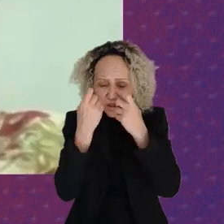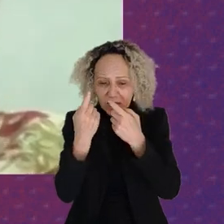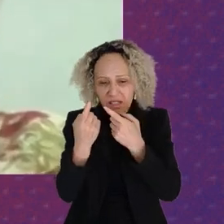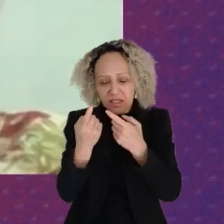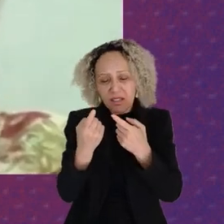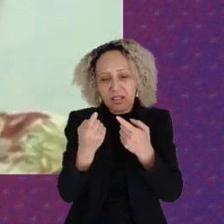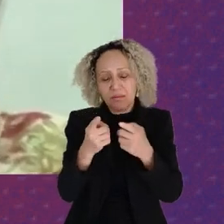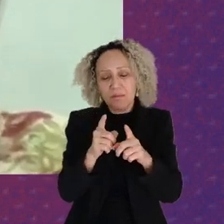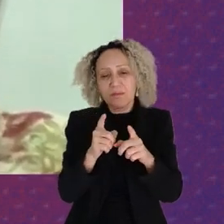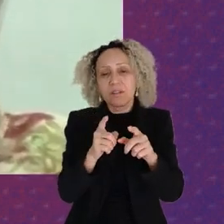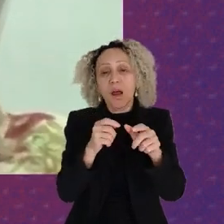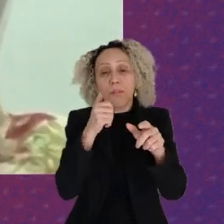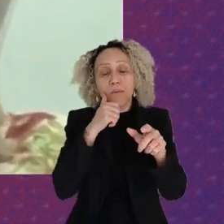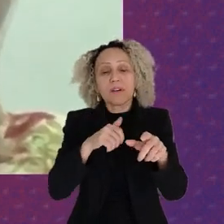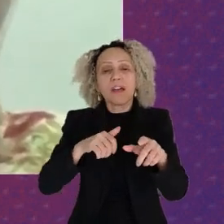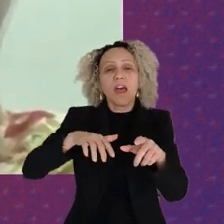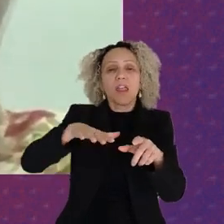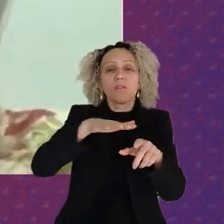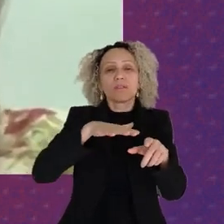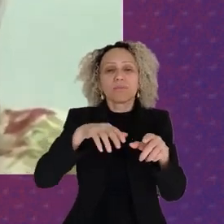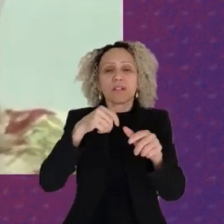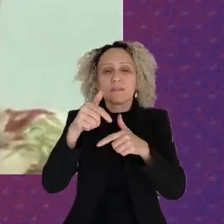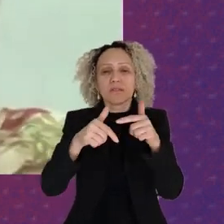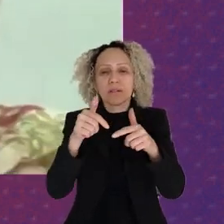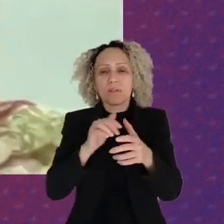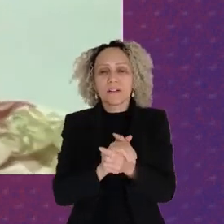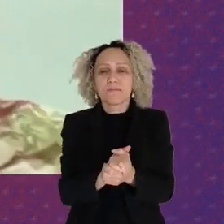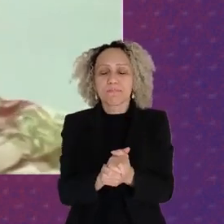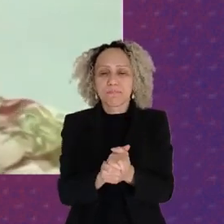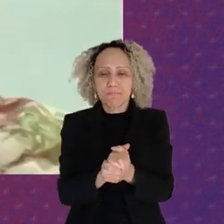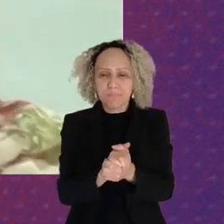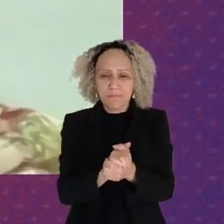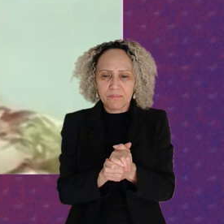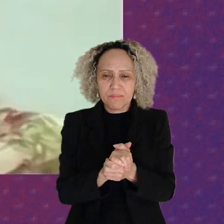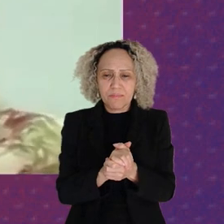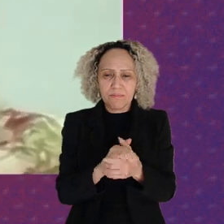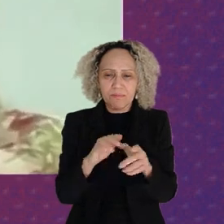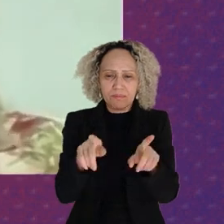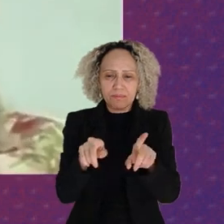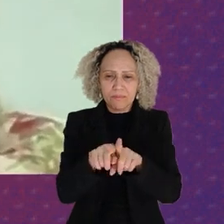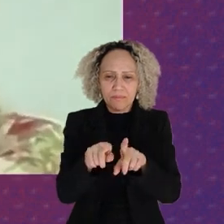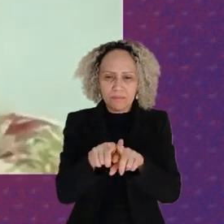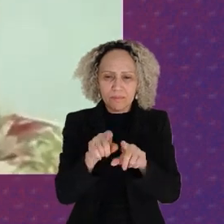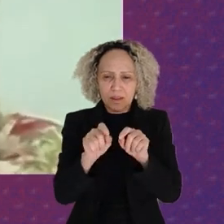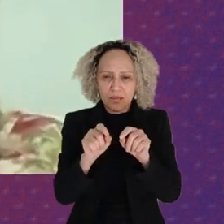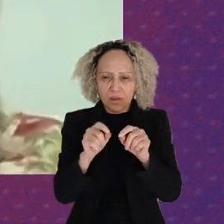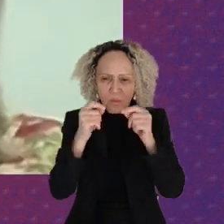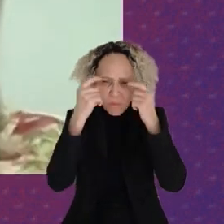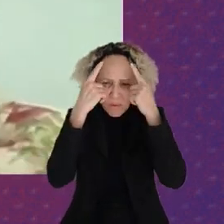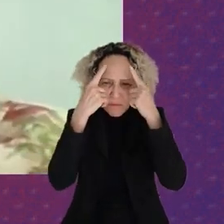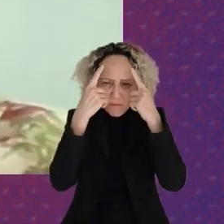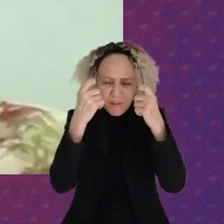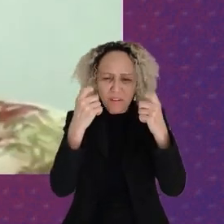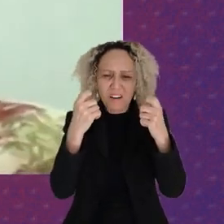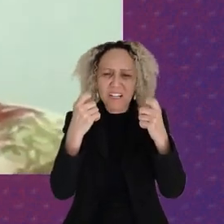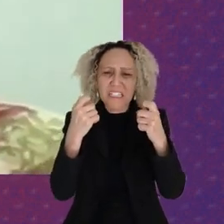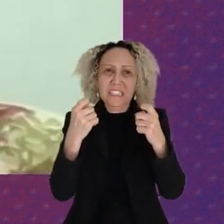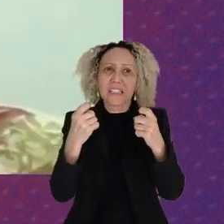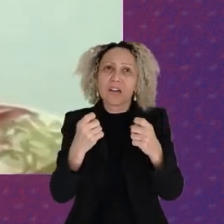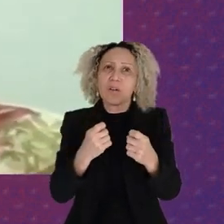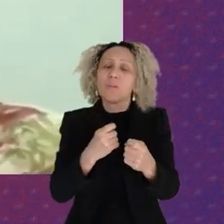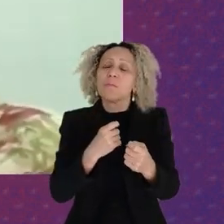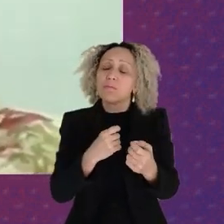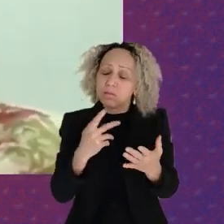tipo de violência muito presente, que segundo a pesquisa da Organização Internacional do Trabalho, cerca